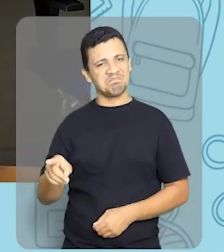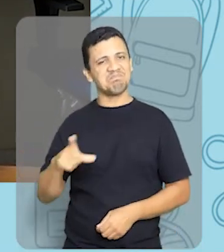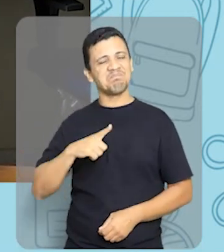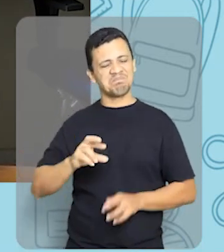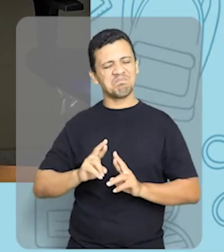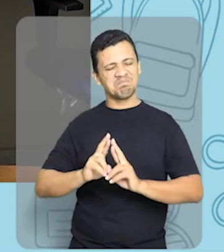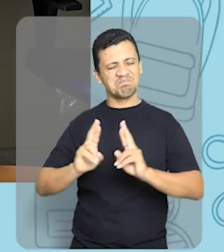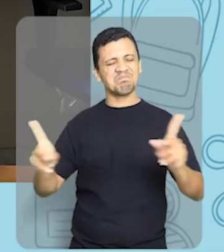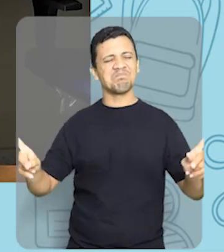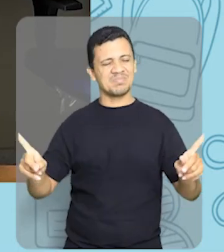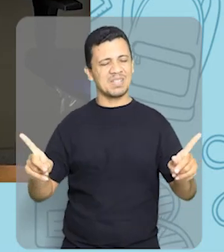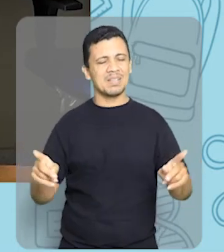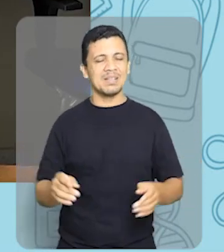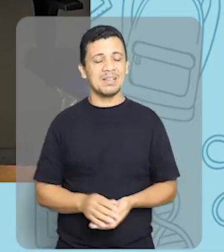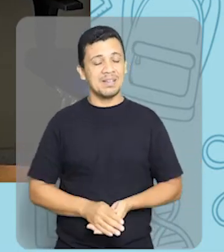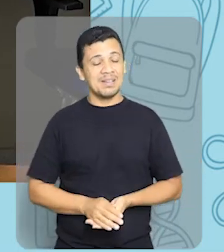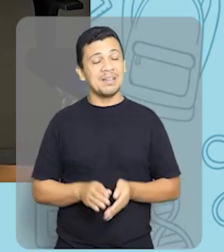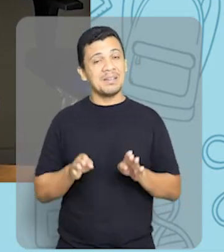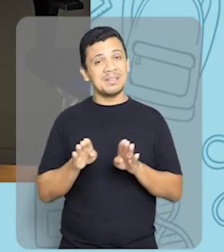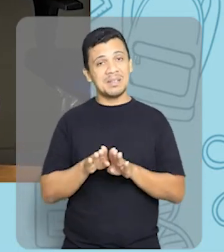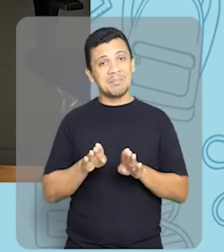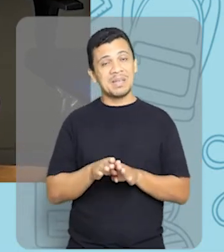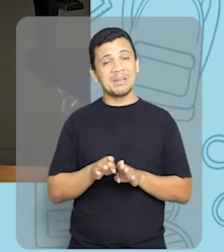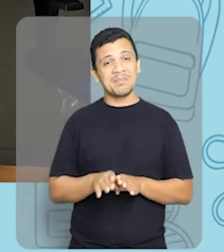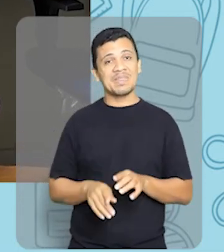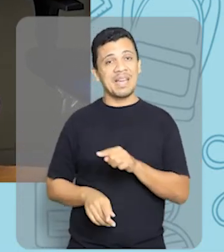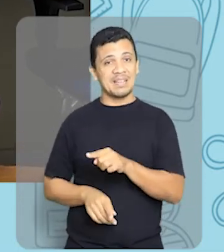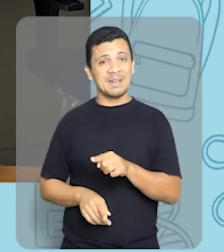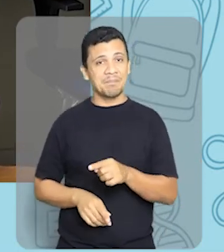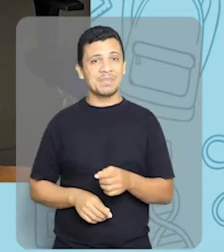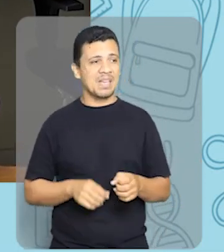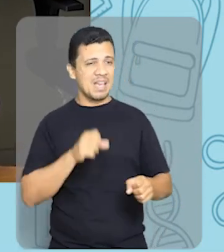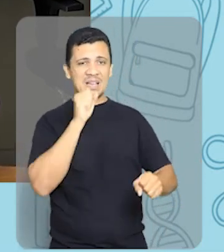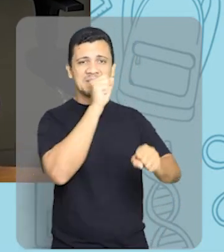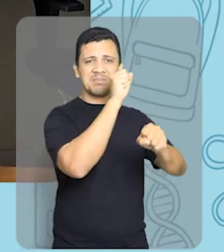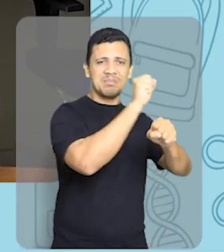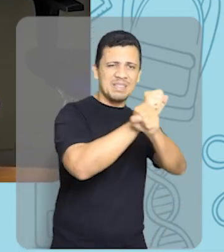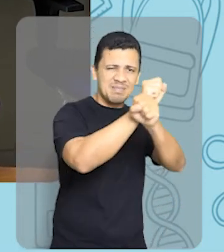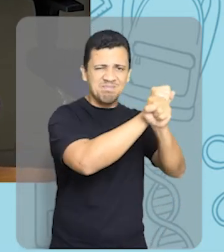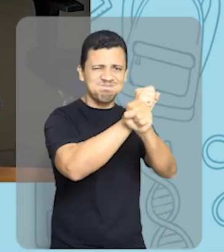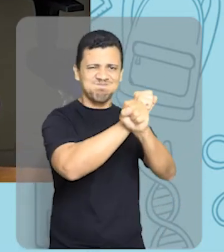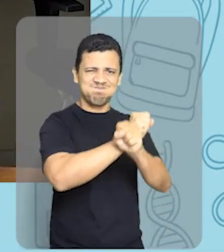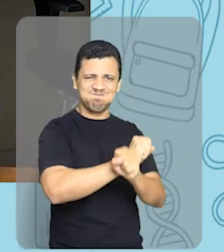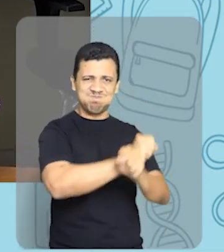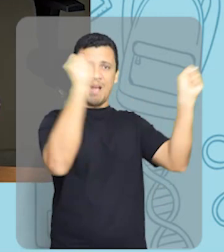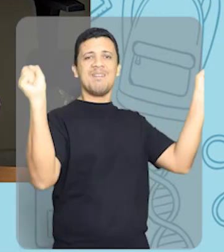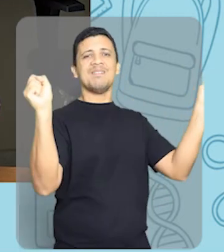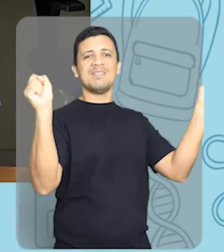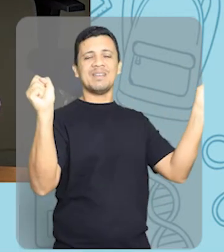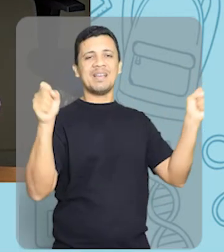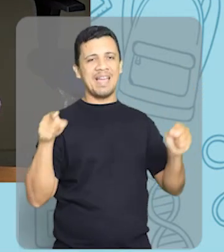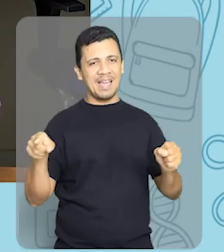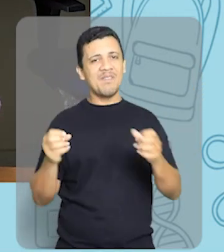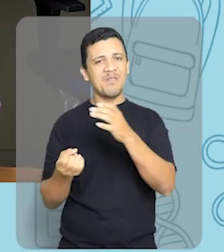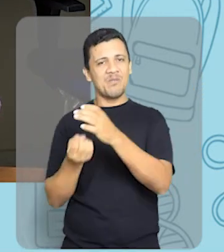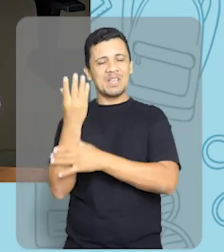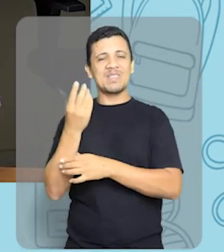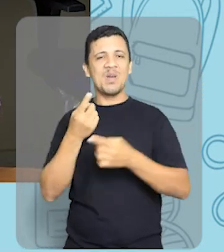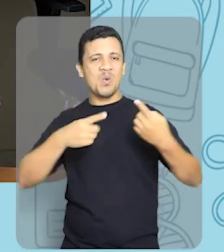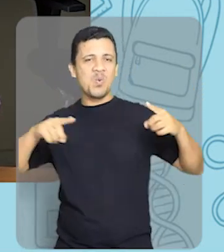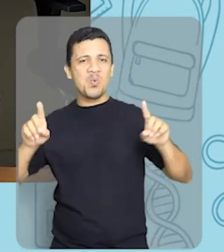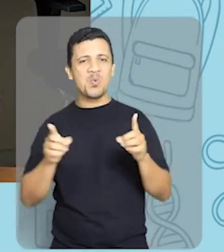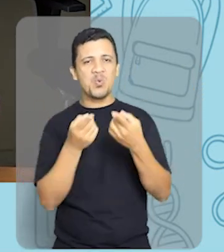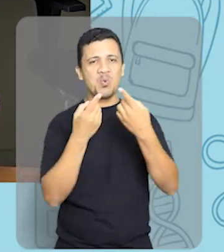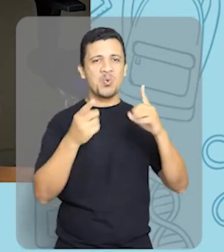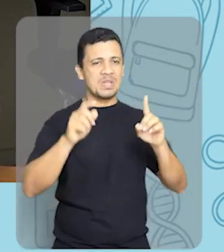diferencial. Além do que Firmina é abolicionista, ela cria um hino da